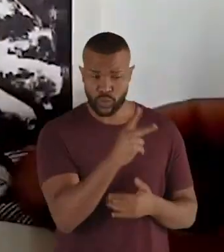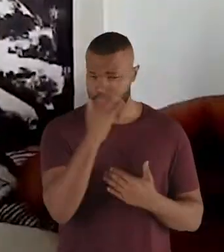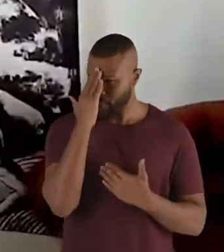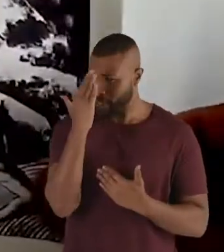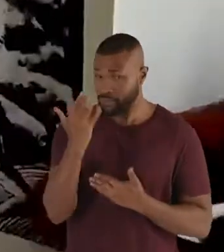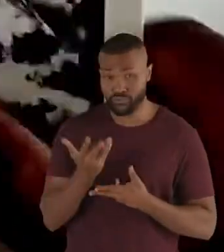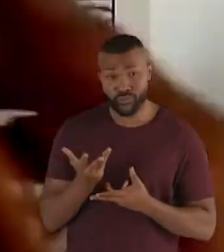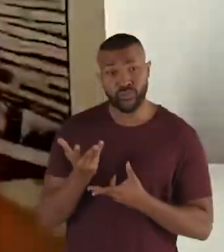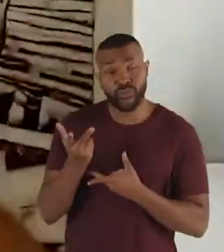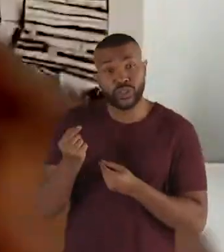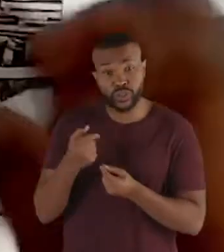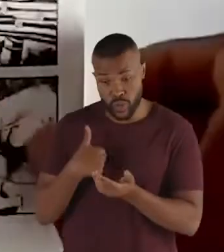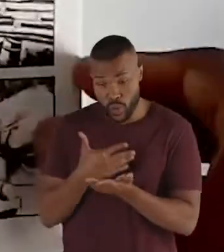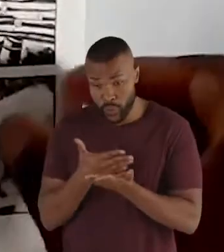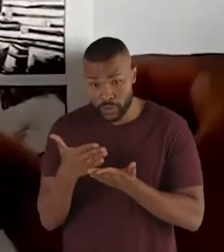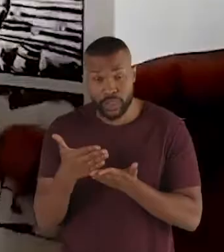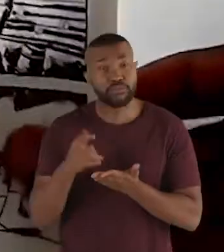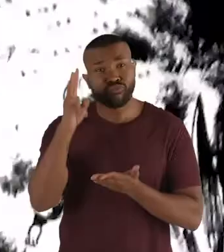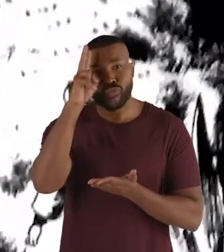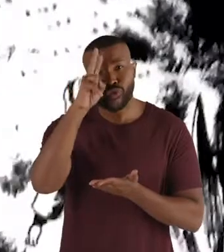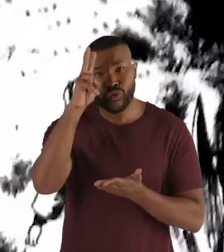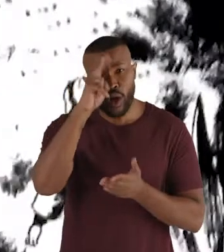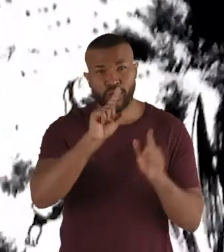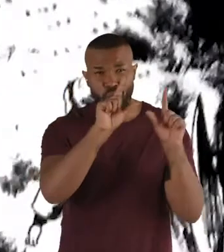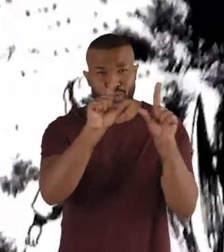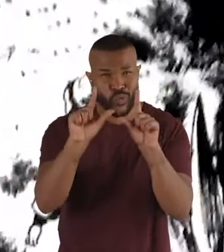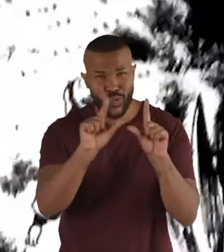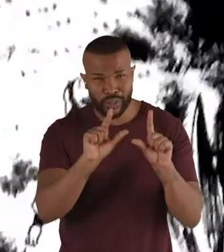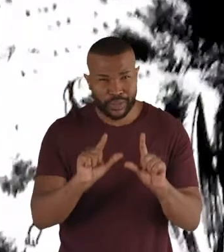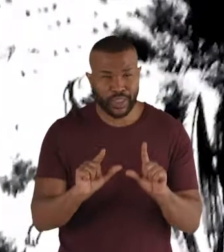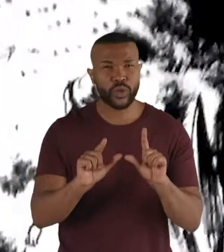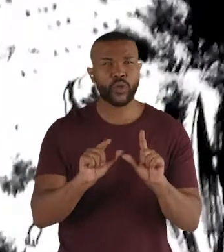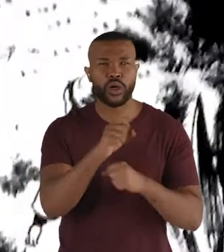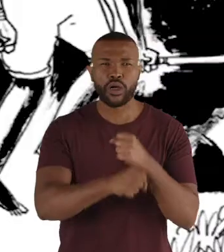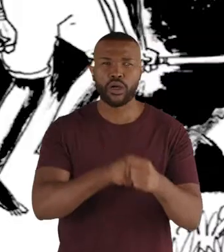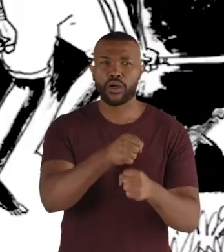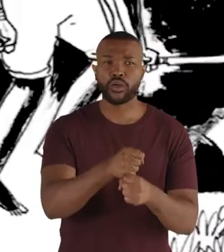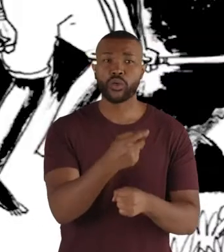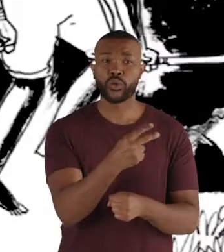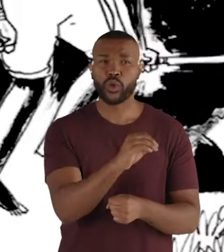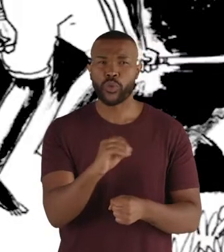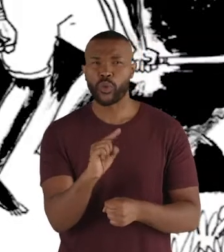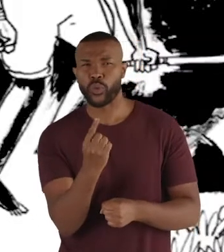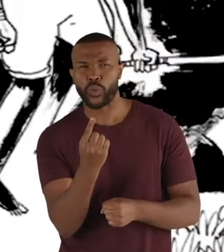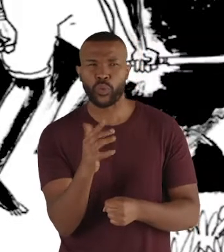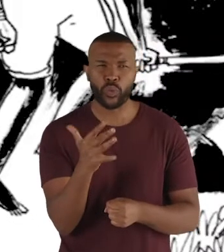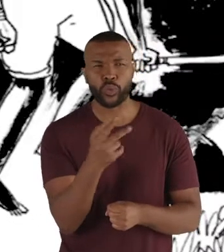Muito obrigado pelo convite. Comecei a publicar histórias em quadrinhos no ano de